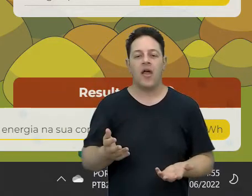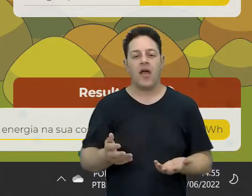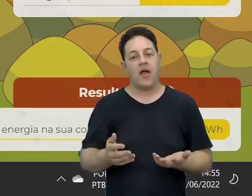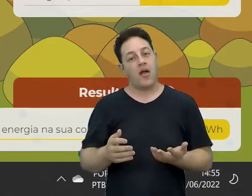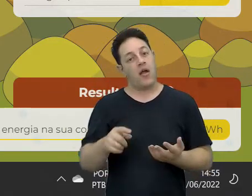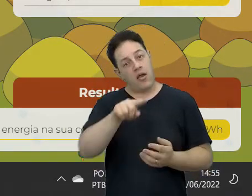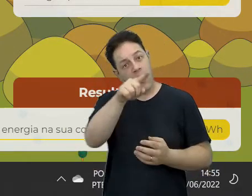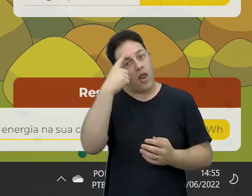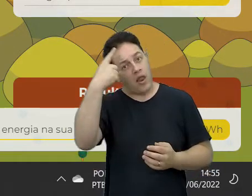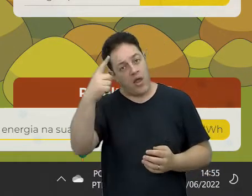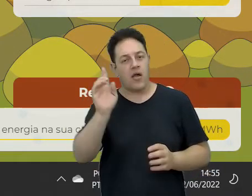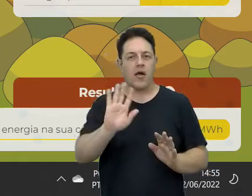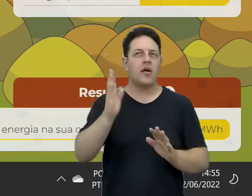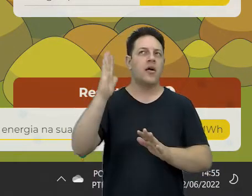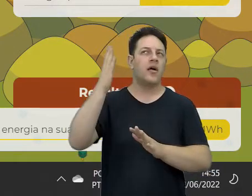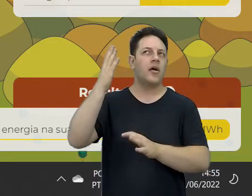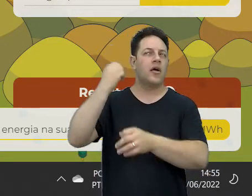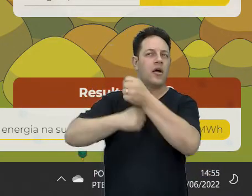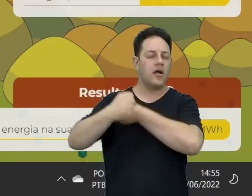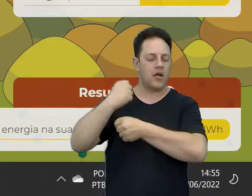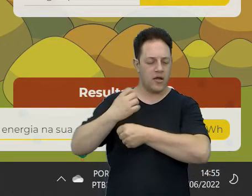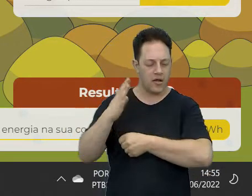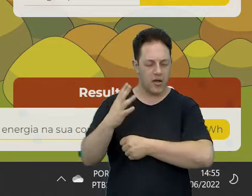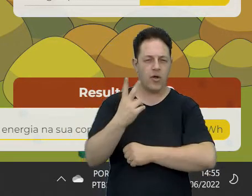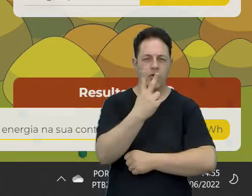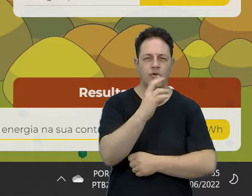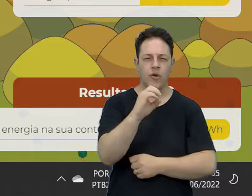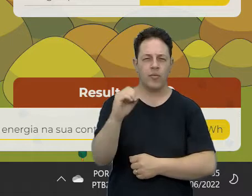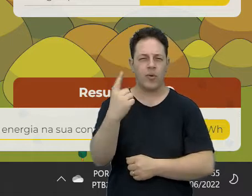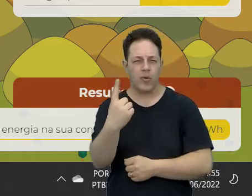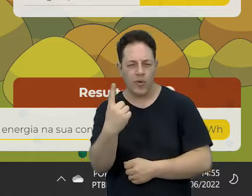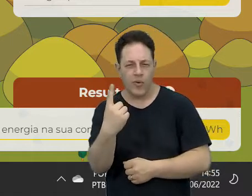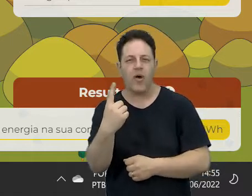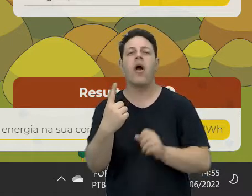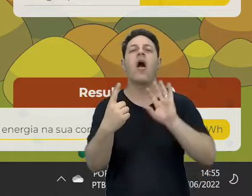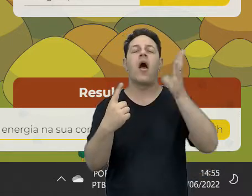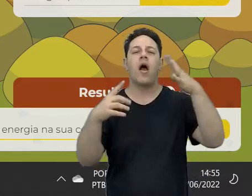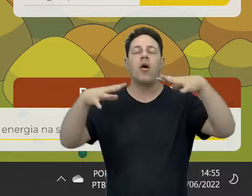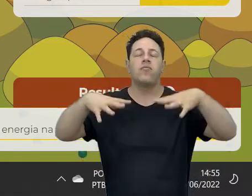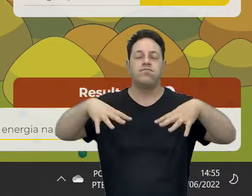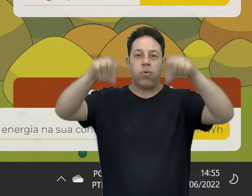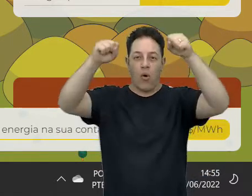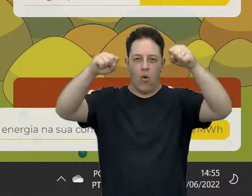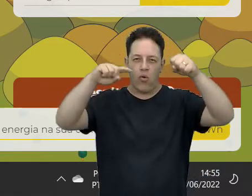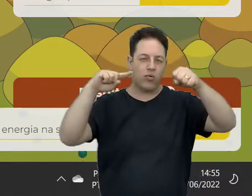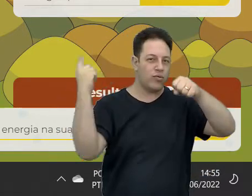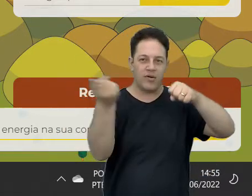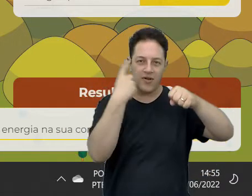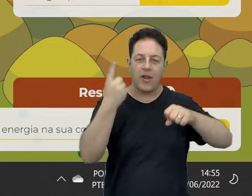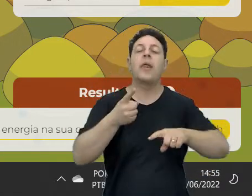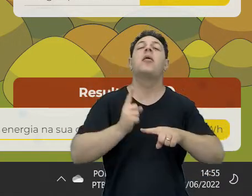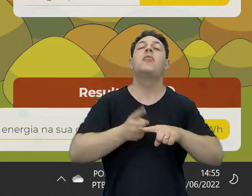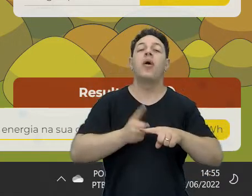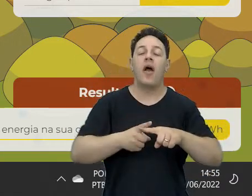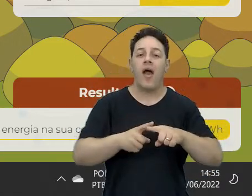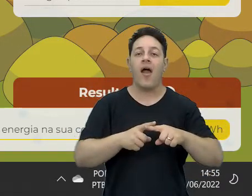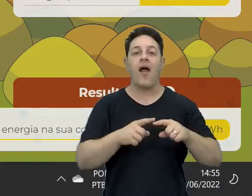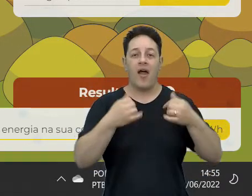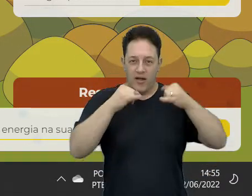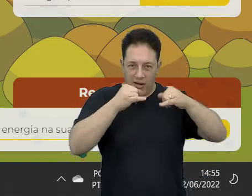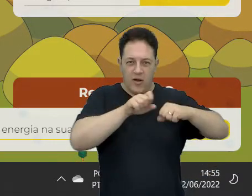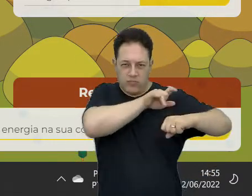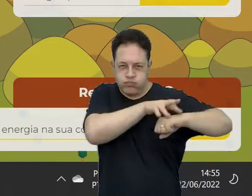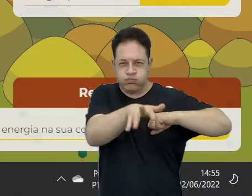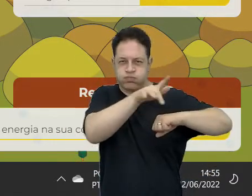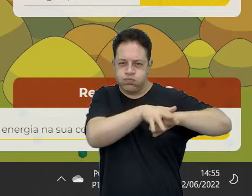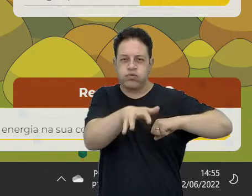se você se lembra, em 2001... Eu lembro, teve o apagão. Né? Porque as nossas matrizes energéticas, elas